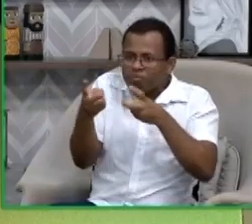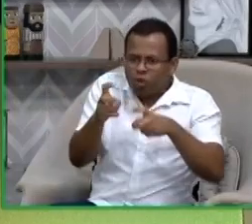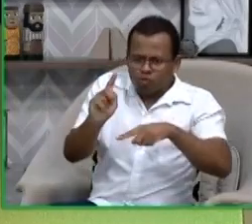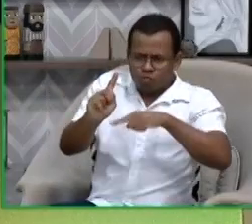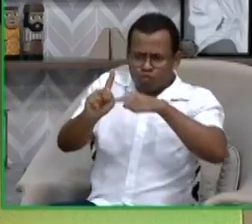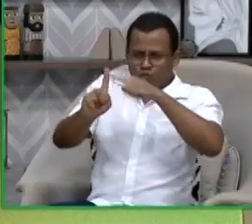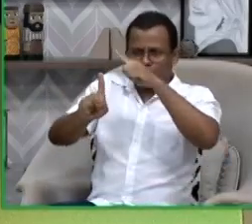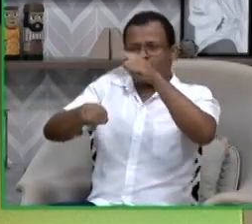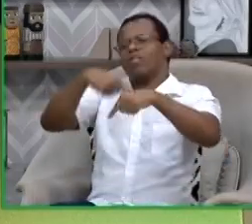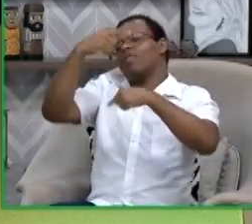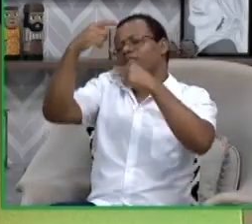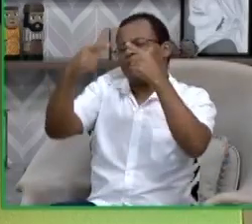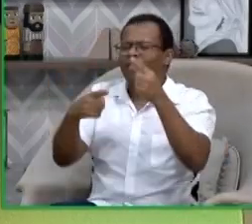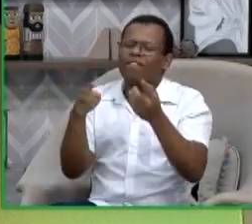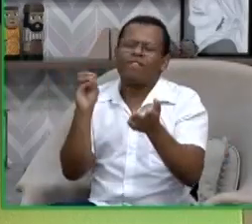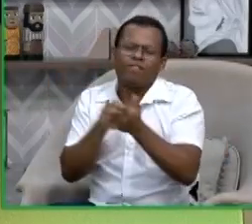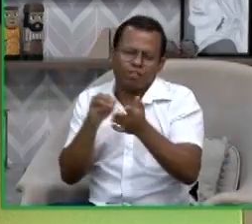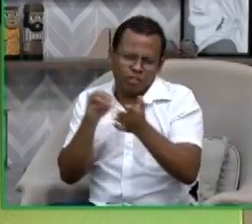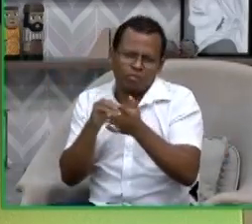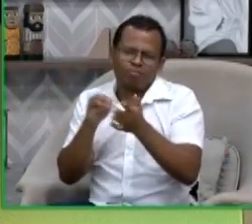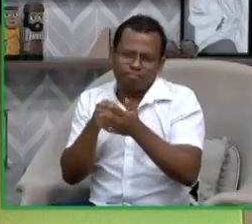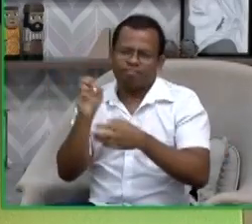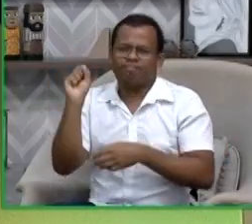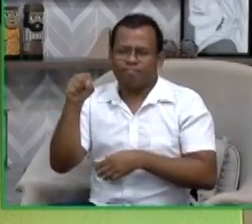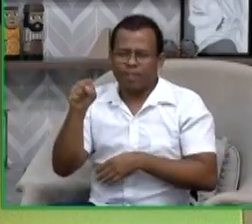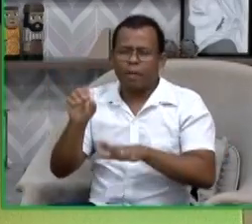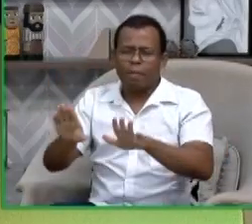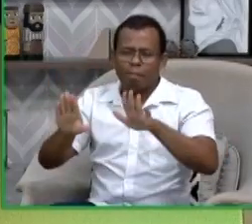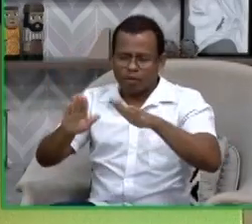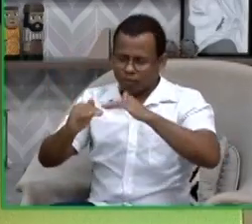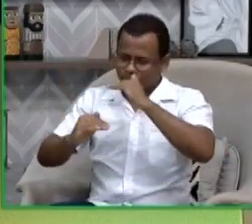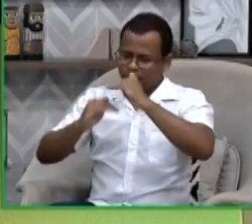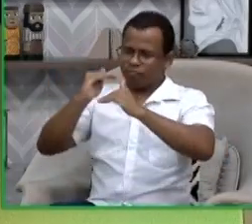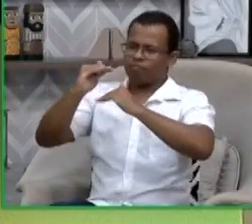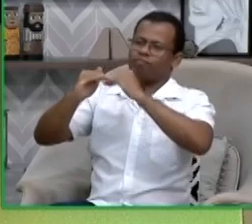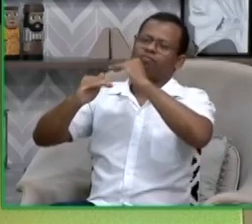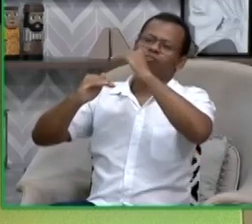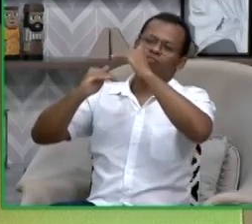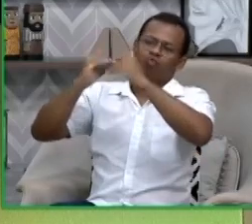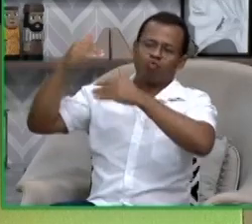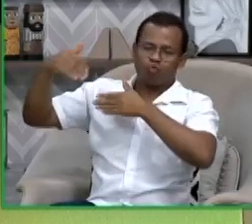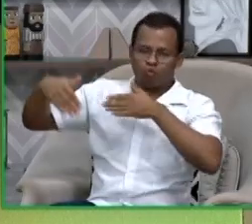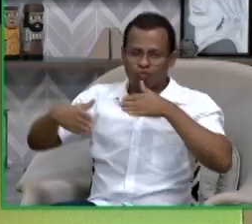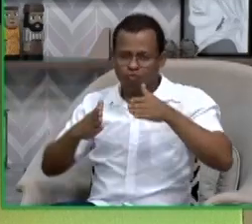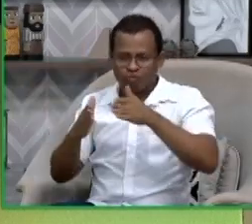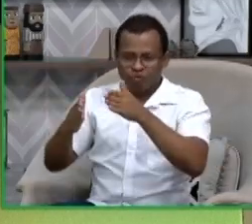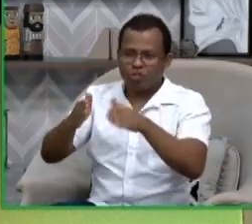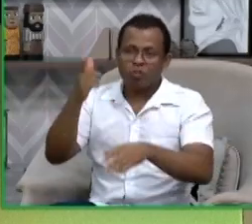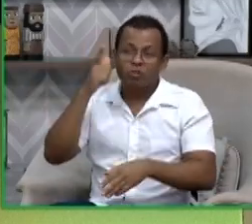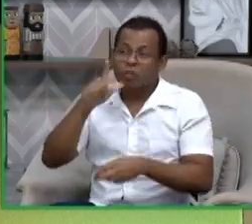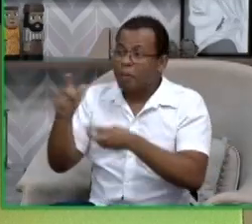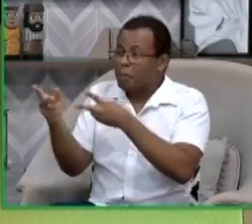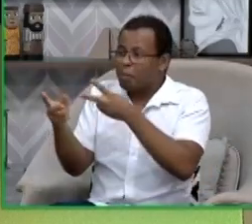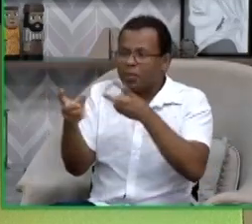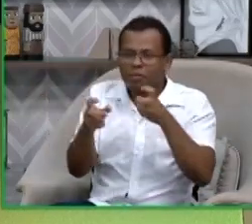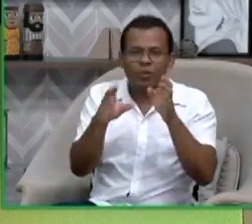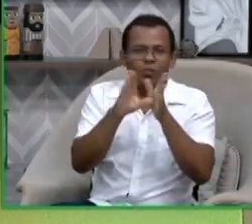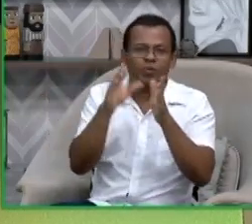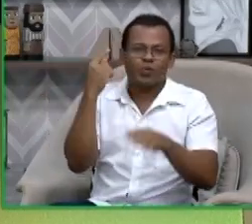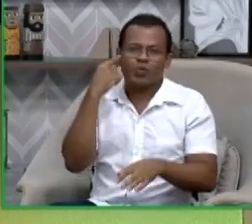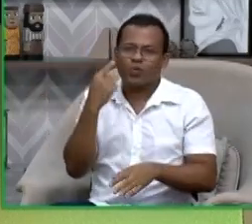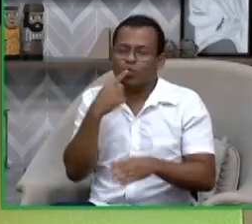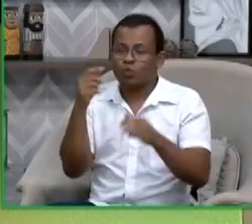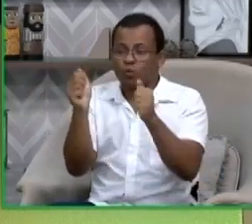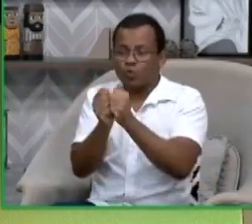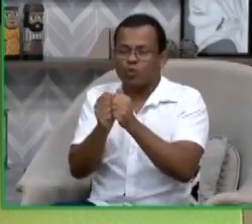avanço. Falta ainda muita coisa, mas é nesses processos de caminhada que a gente consegue perceber que a comunidade surda, junto